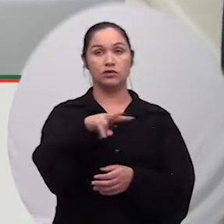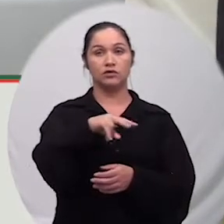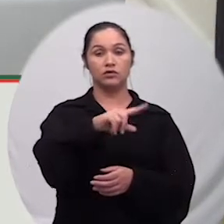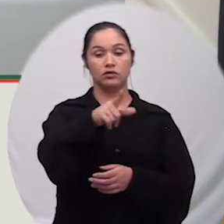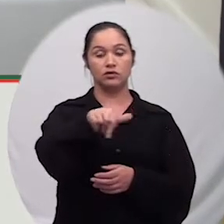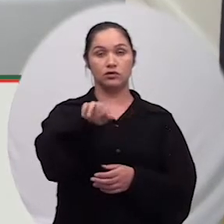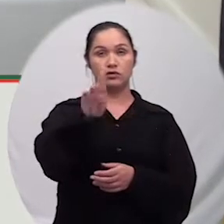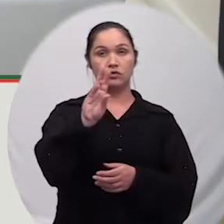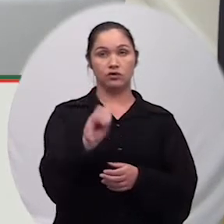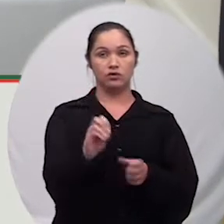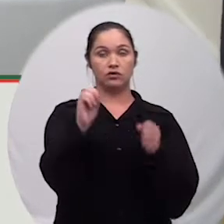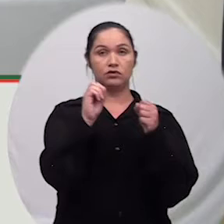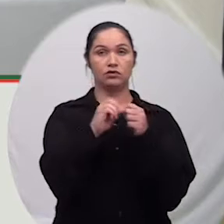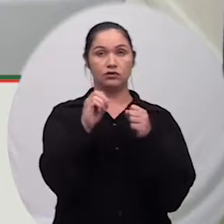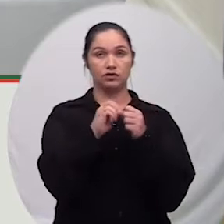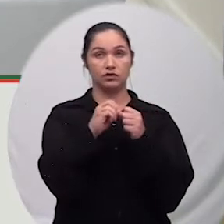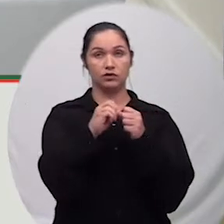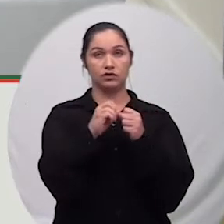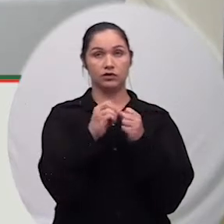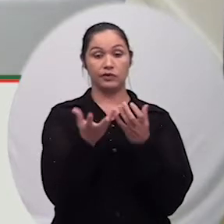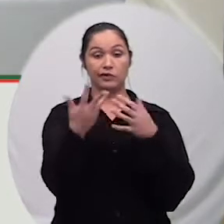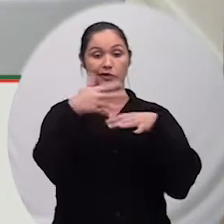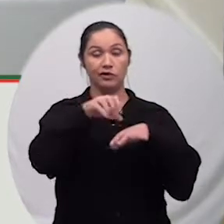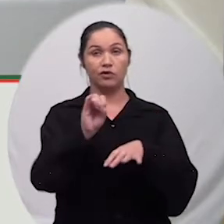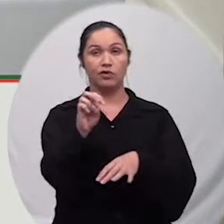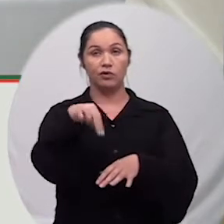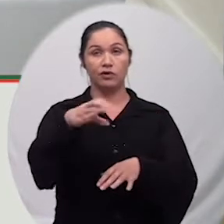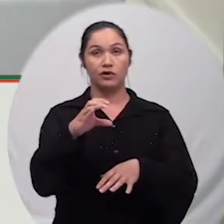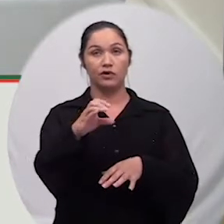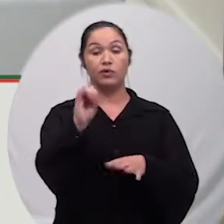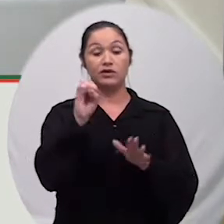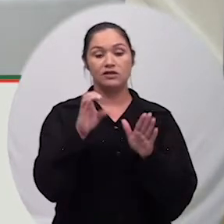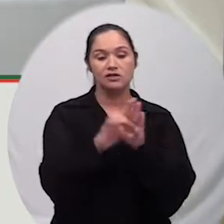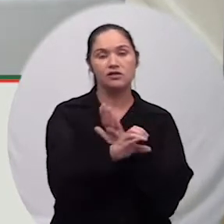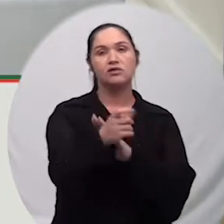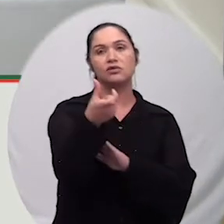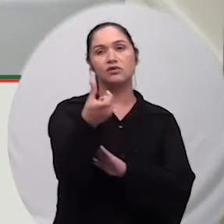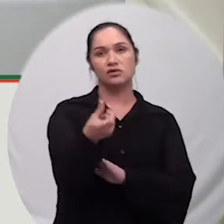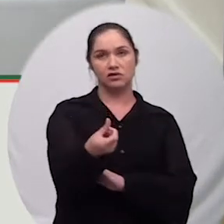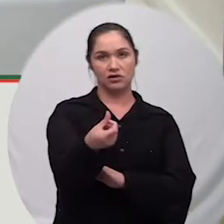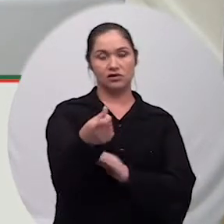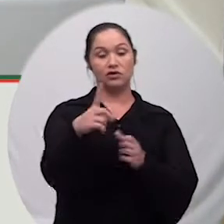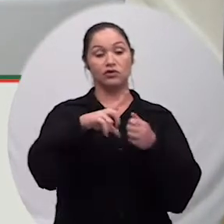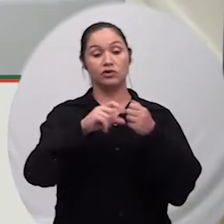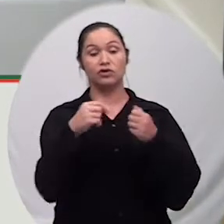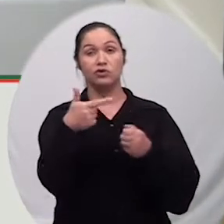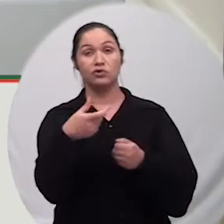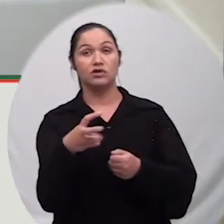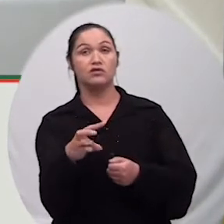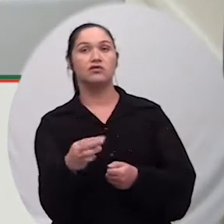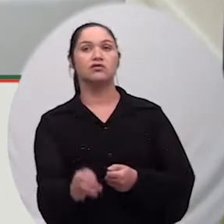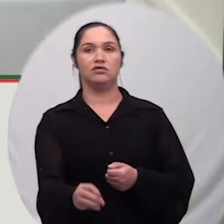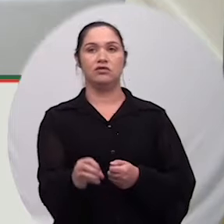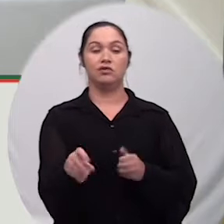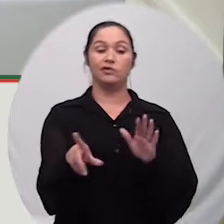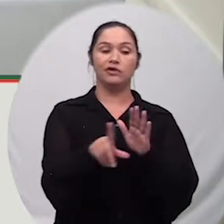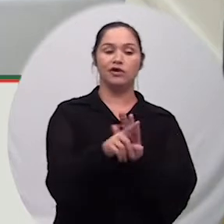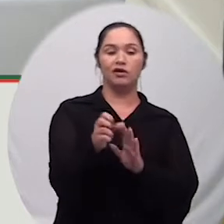vereador Zairo Casagrande, que inclui o inciso 6º no artigo 230 da